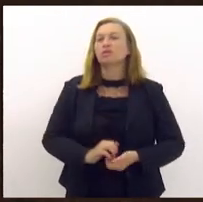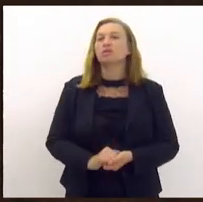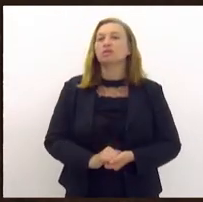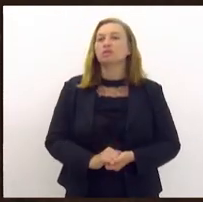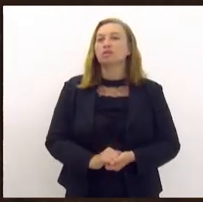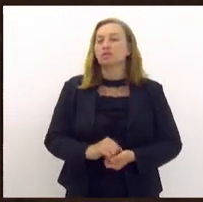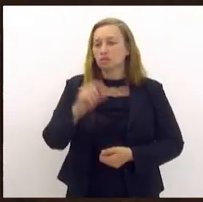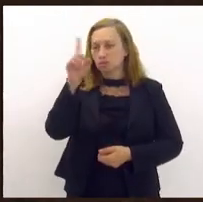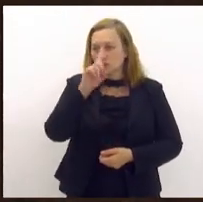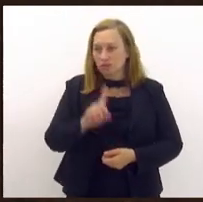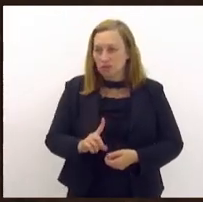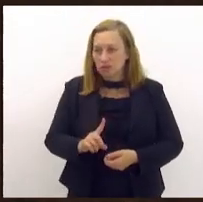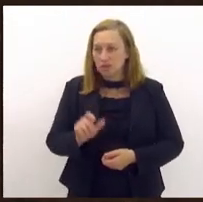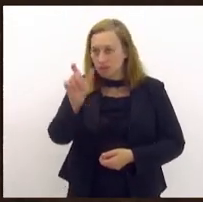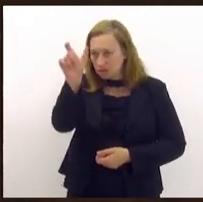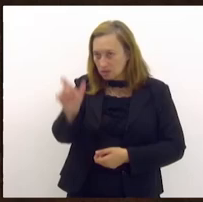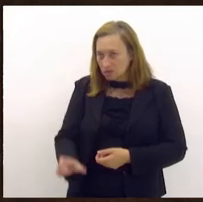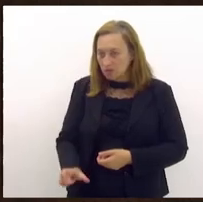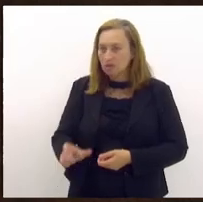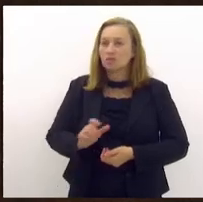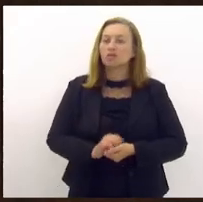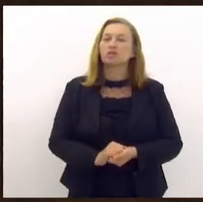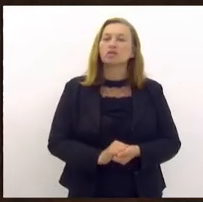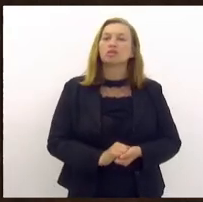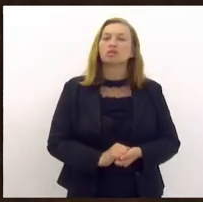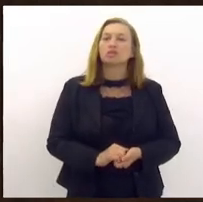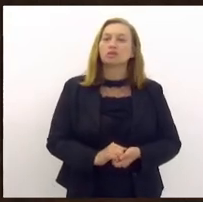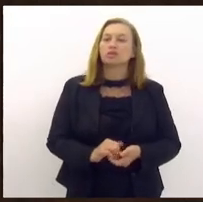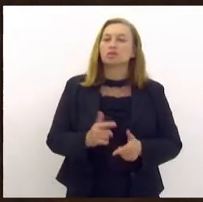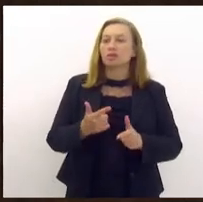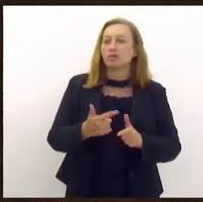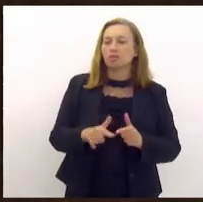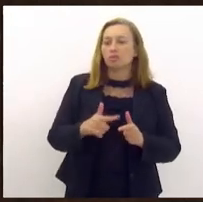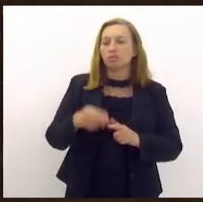deficiência, com doença crônica e saúde mental.